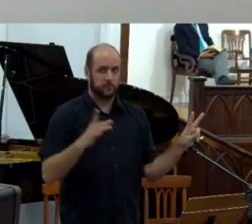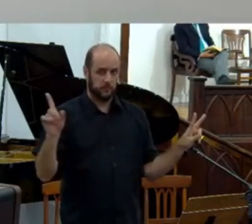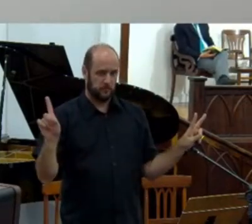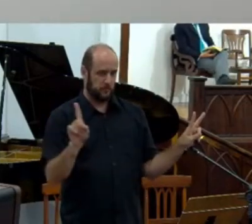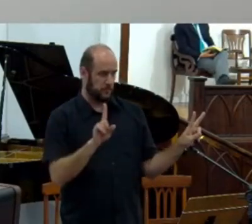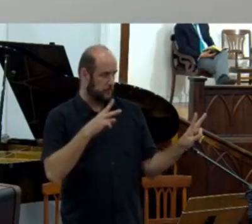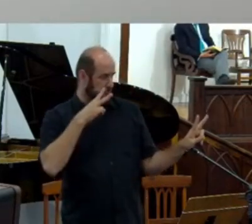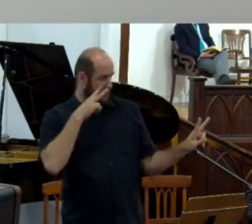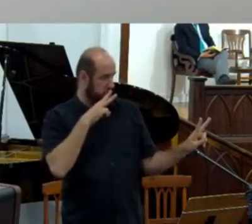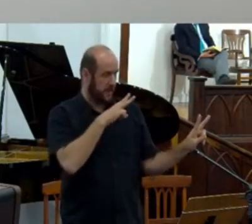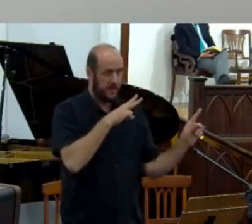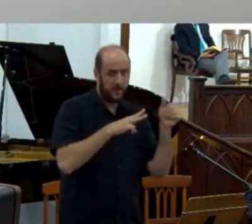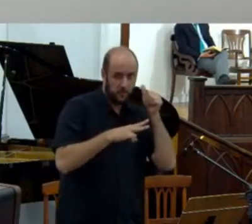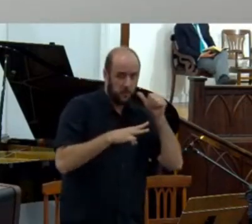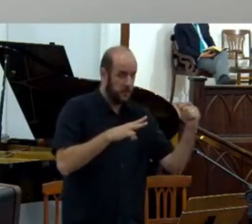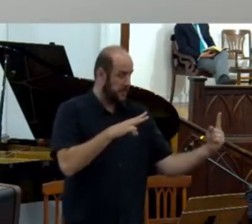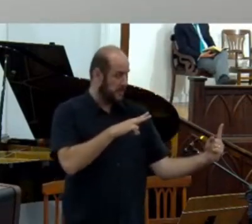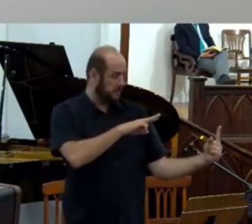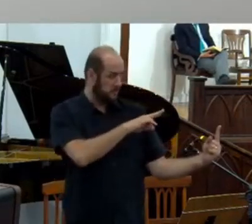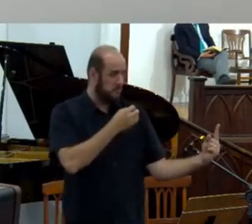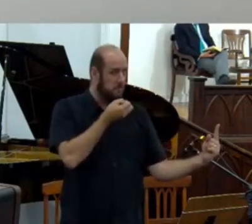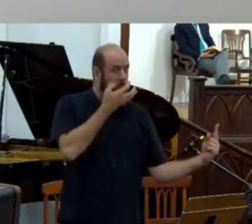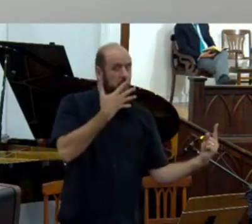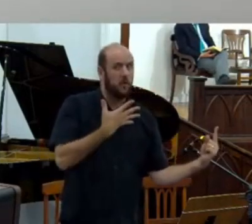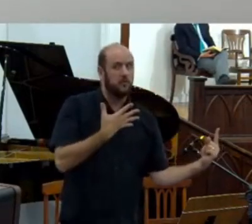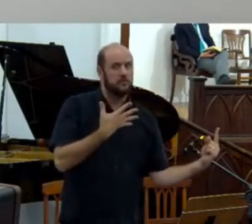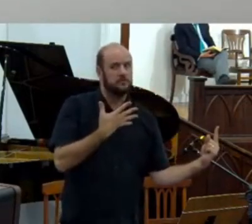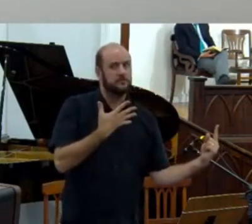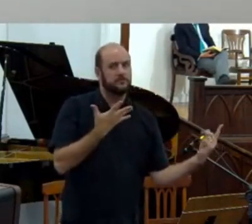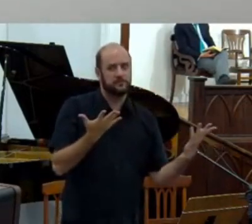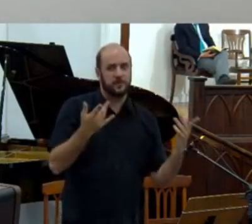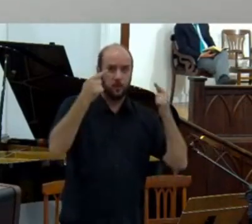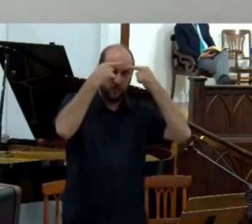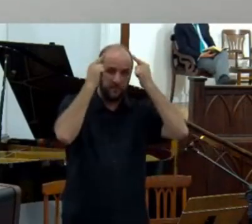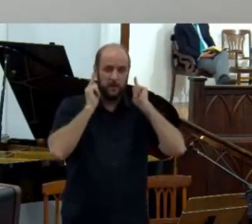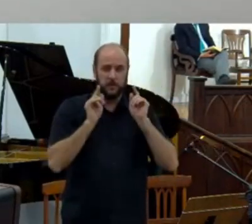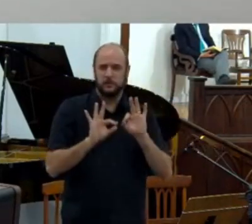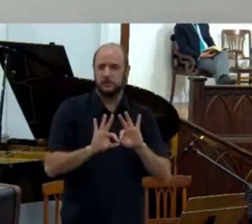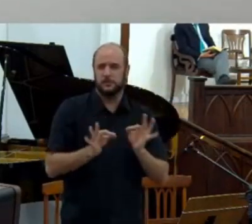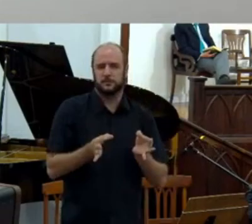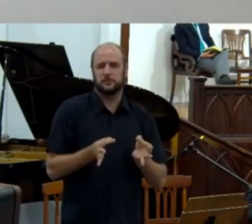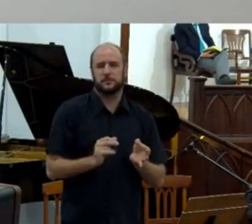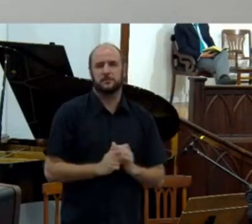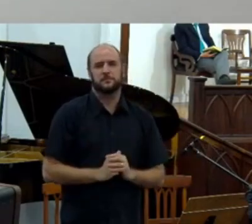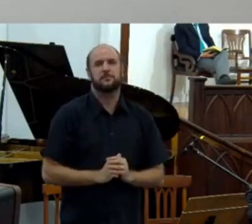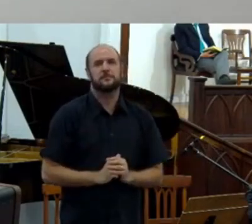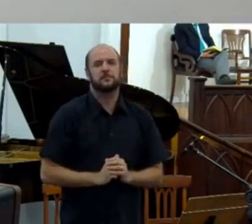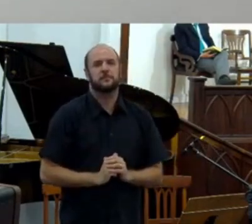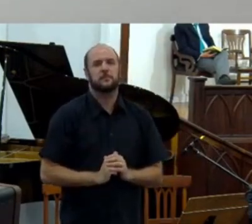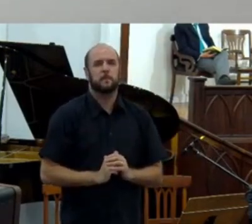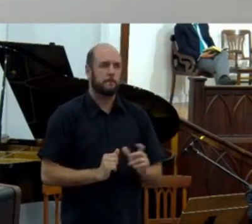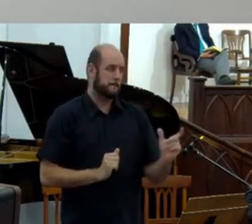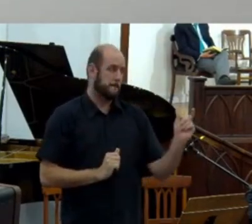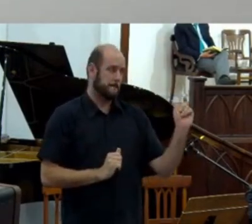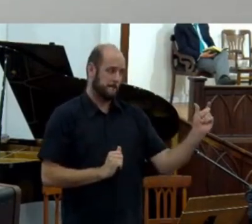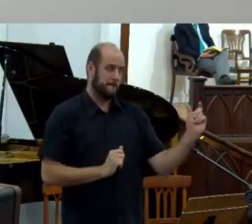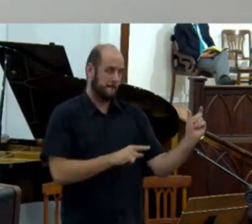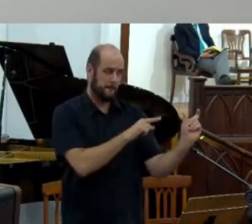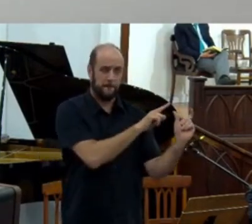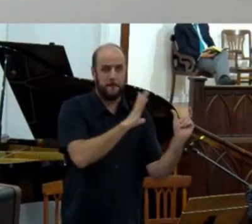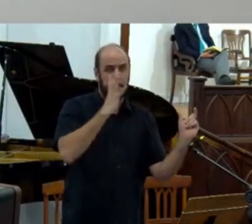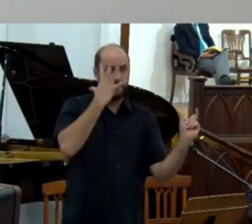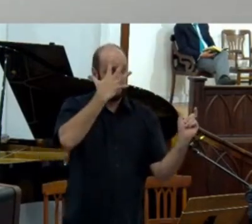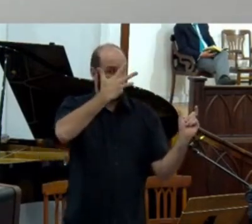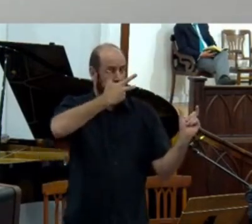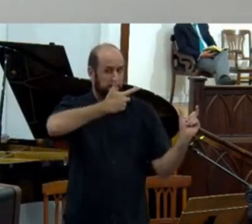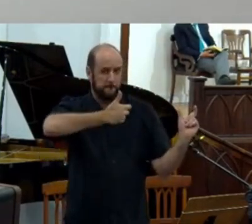homens como boas. Hebraico é uma língua muito simples. A palavra utilizada para beleza, para alguém